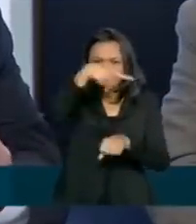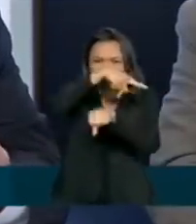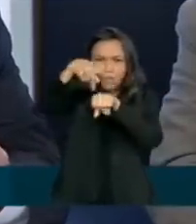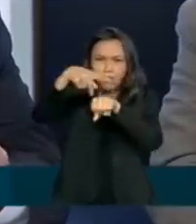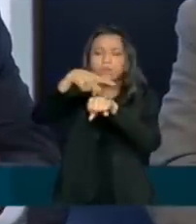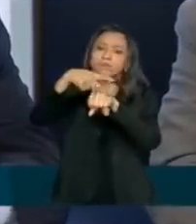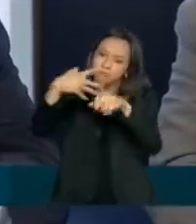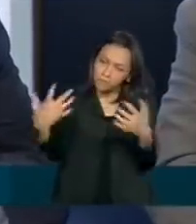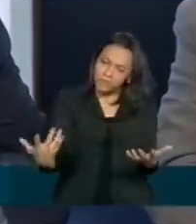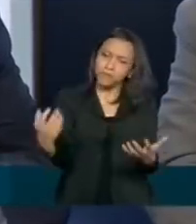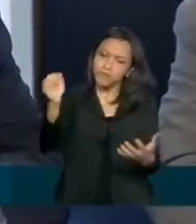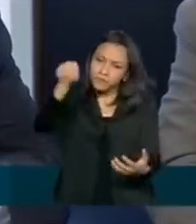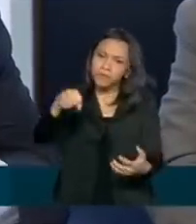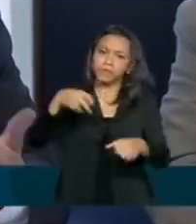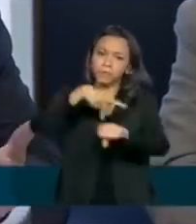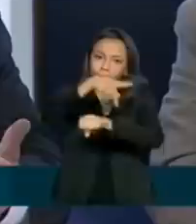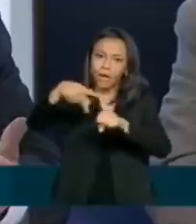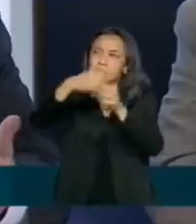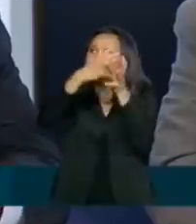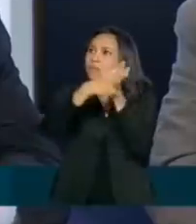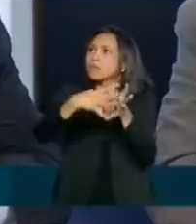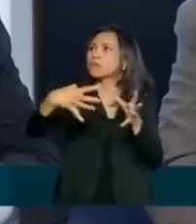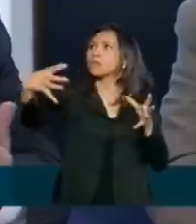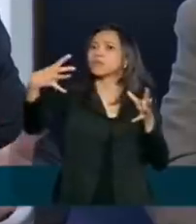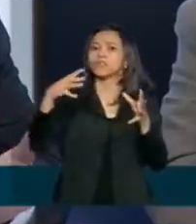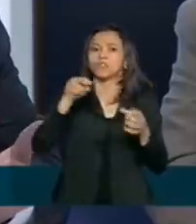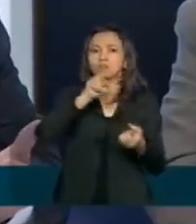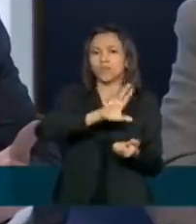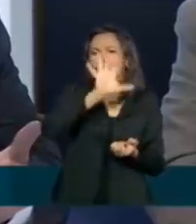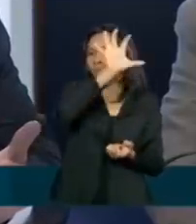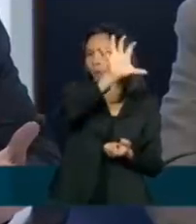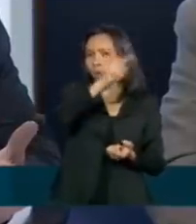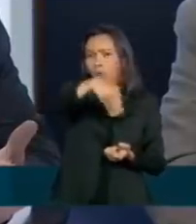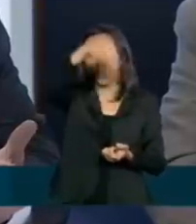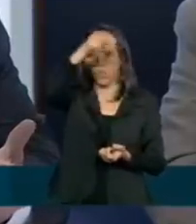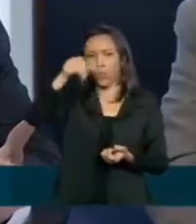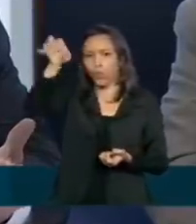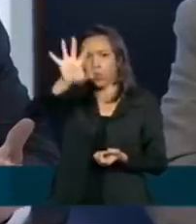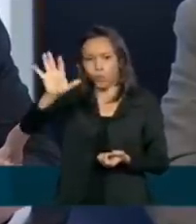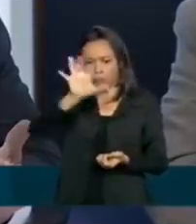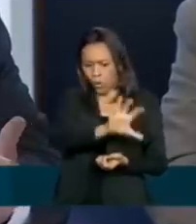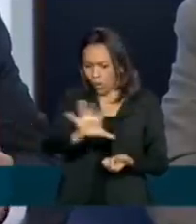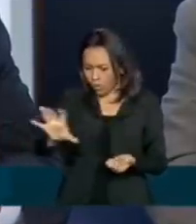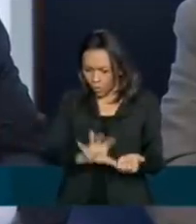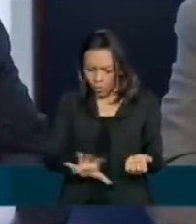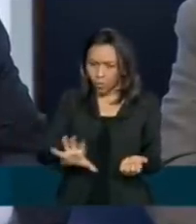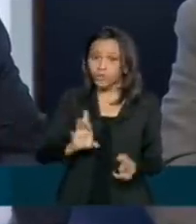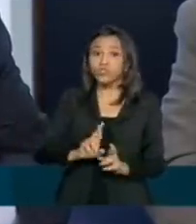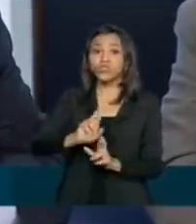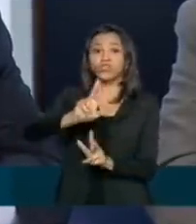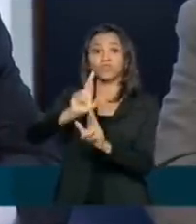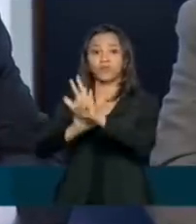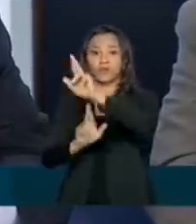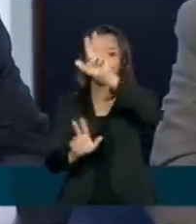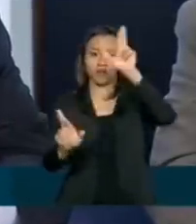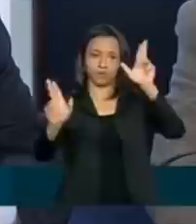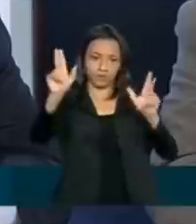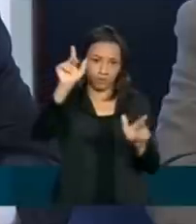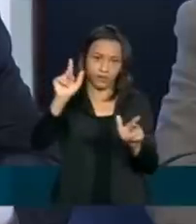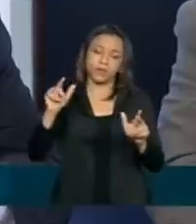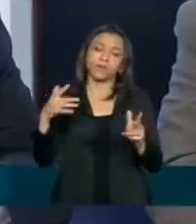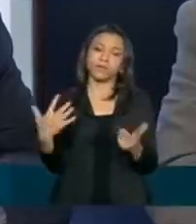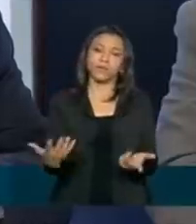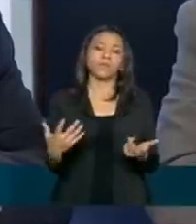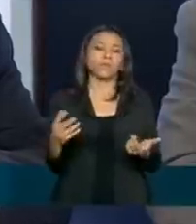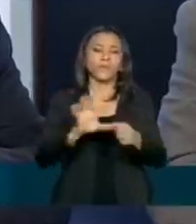somos um país com espaço continental, com regiões completamente distintas. Para efeito da pandemia,